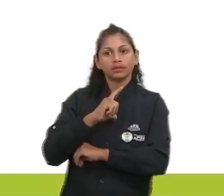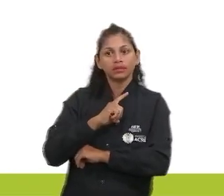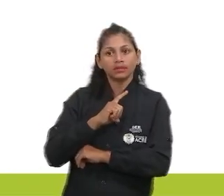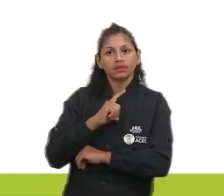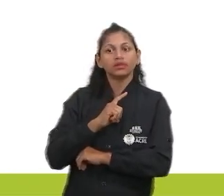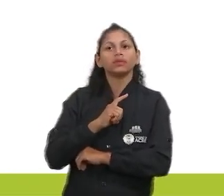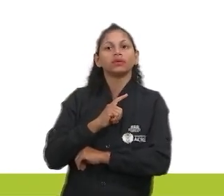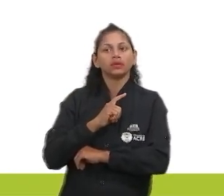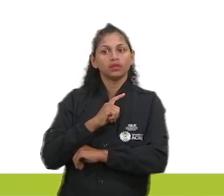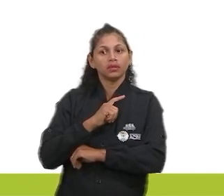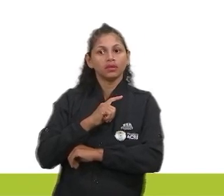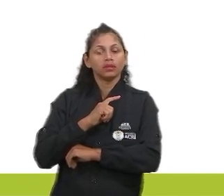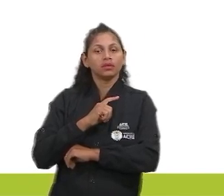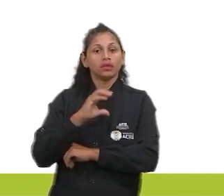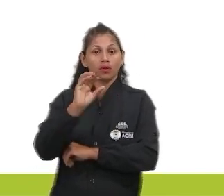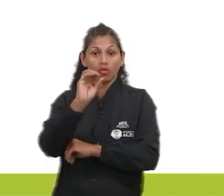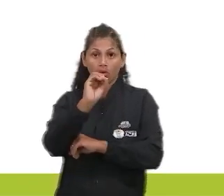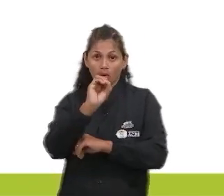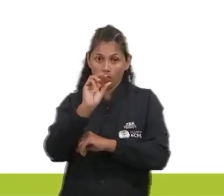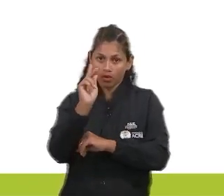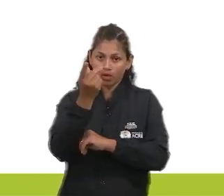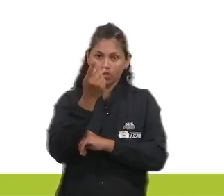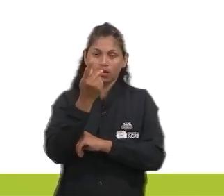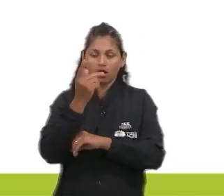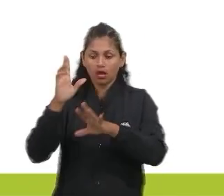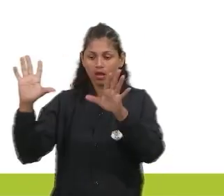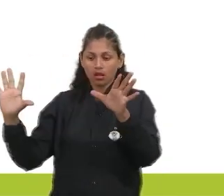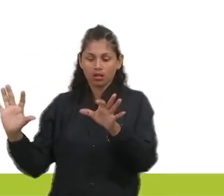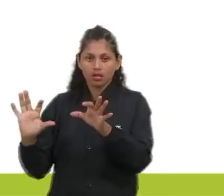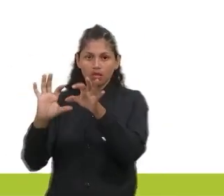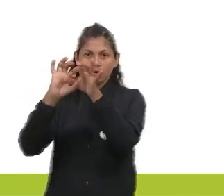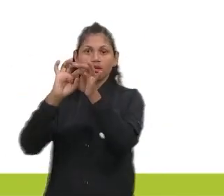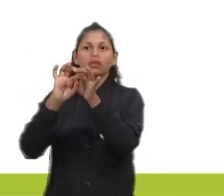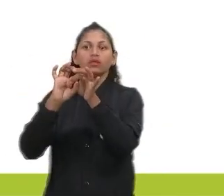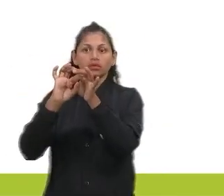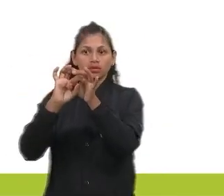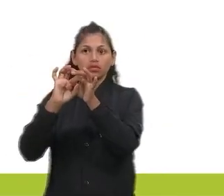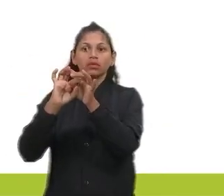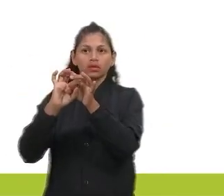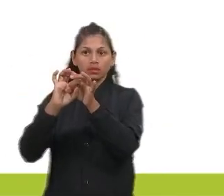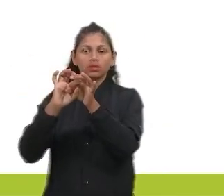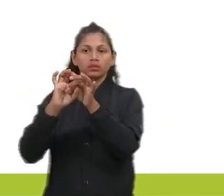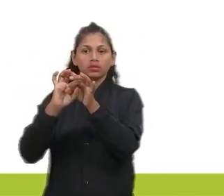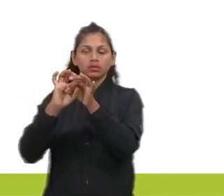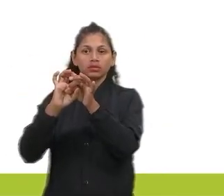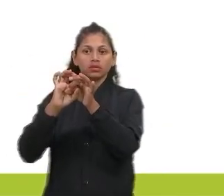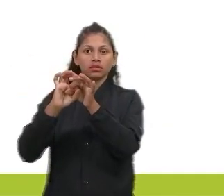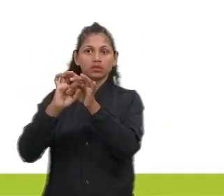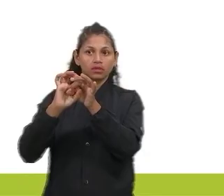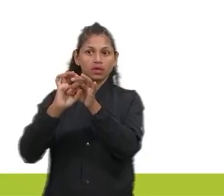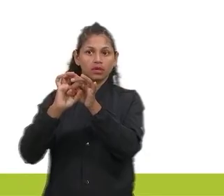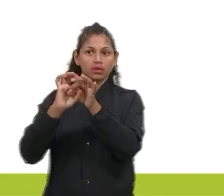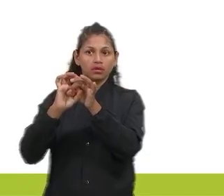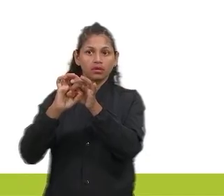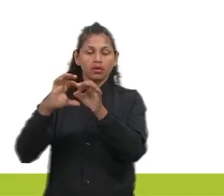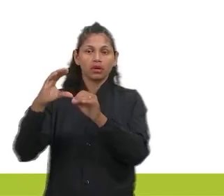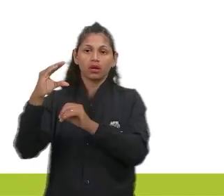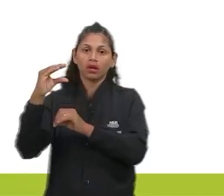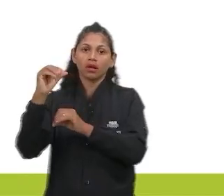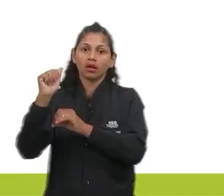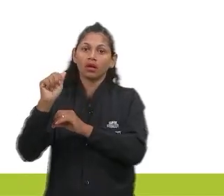de explicar para vocês, OH, ligado a uma carbonila. O que é uma carbonila?